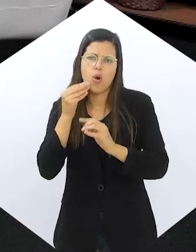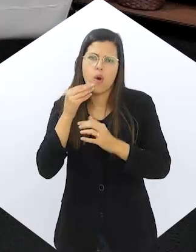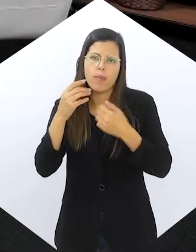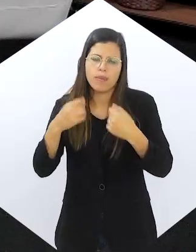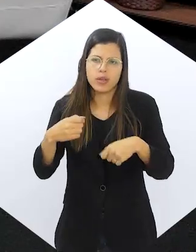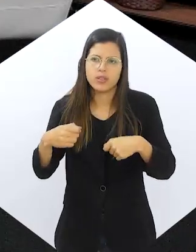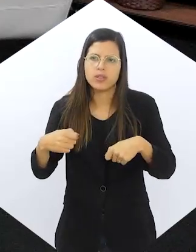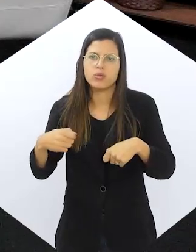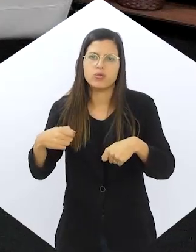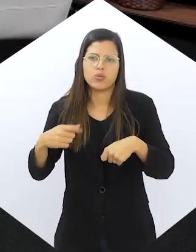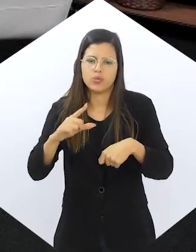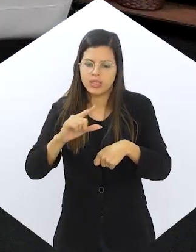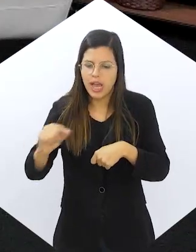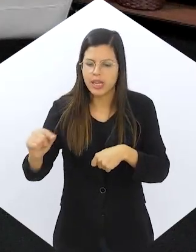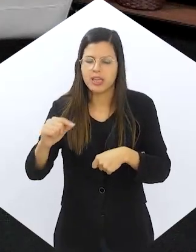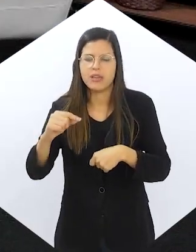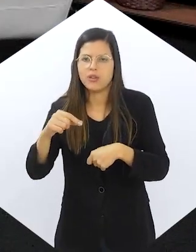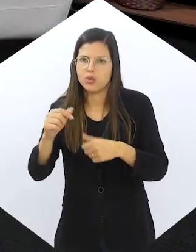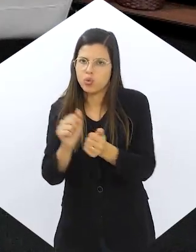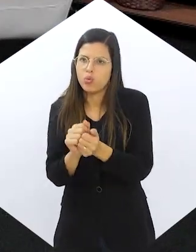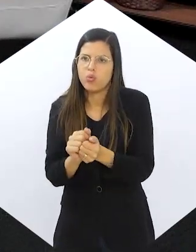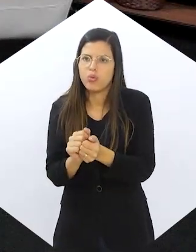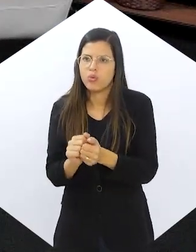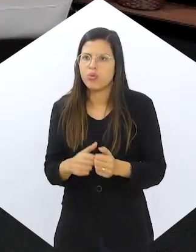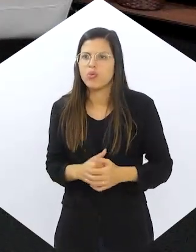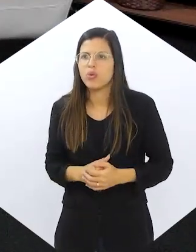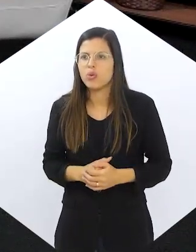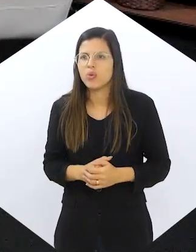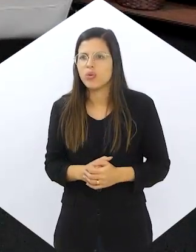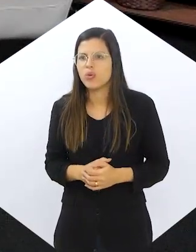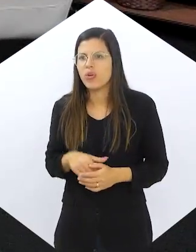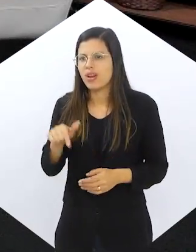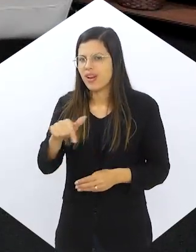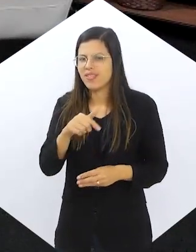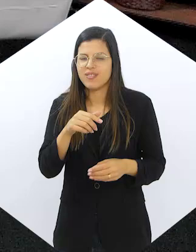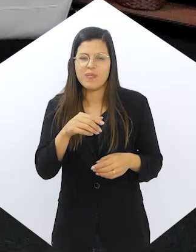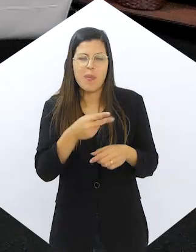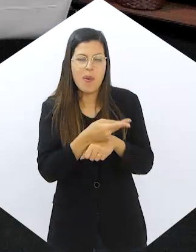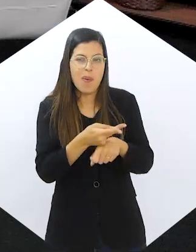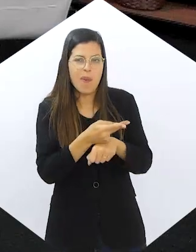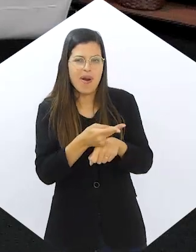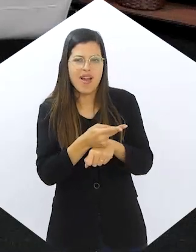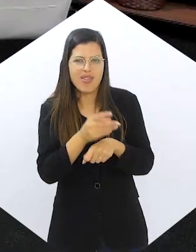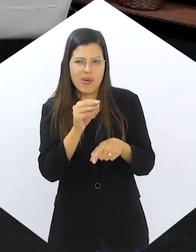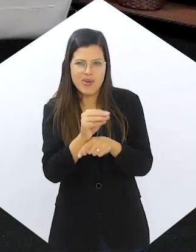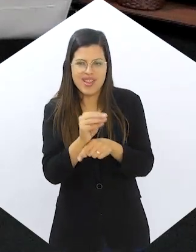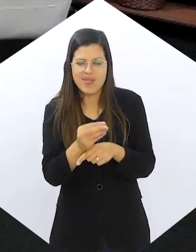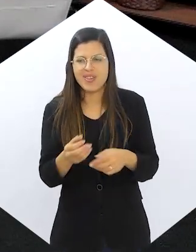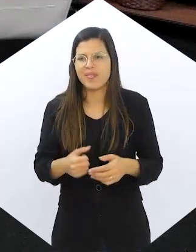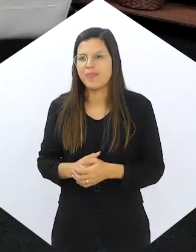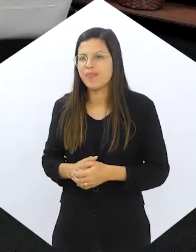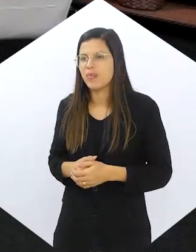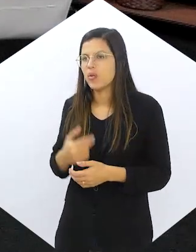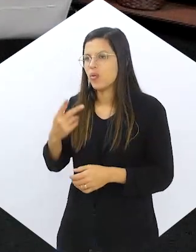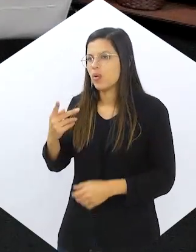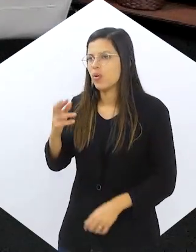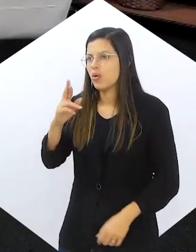ele para poder gastar energia. Lá vem ele, ó. Procurando a tutora dele. Quando o Prince